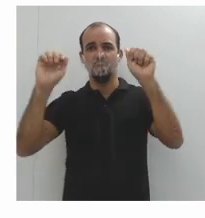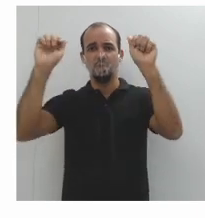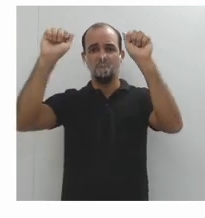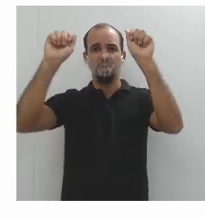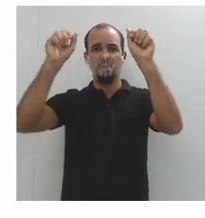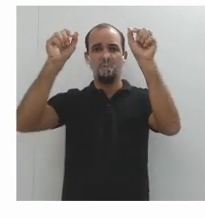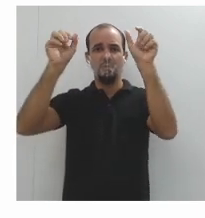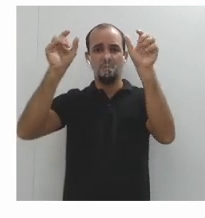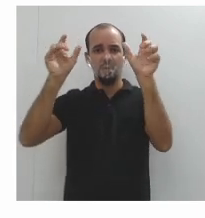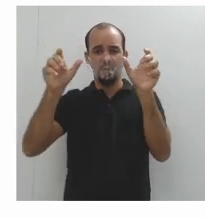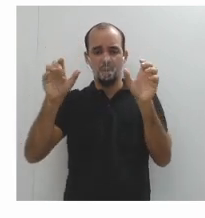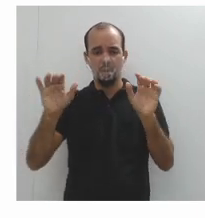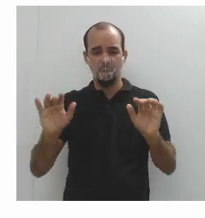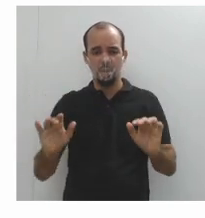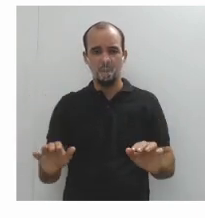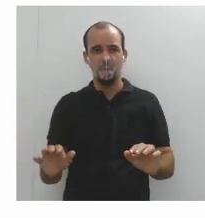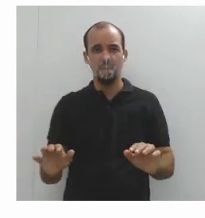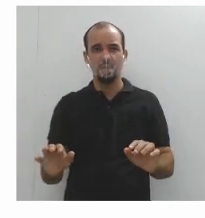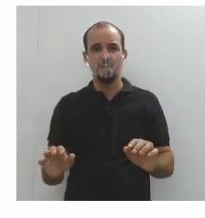apresentam seis